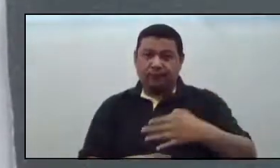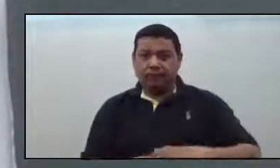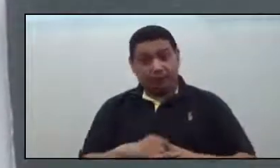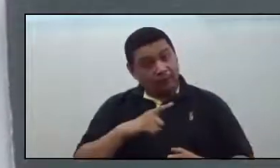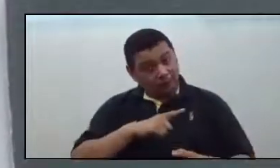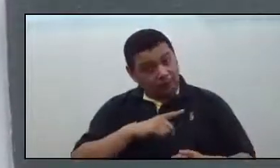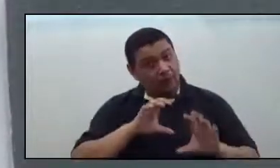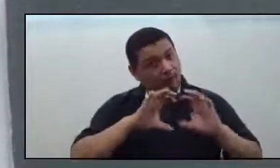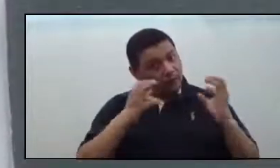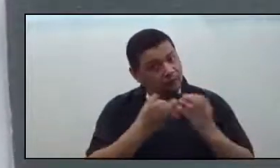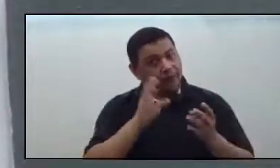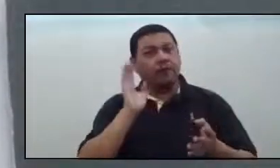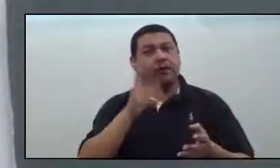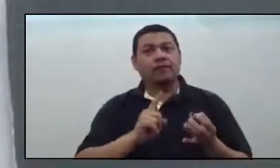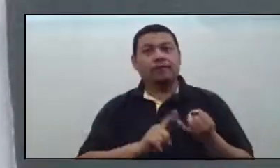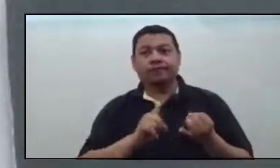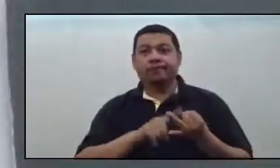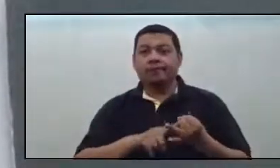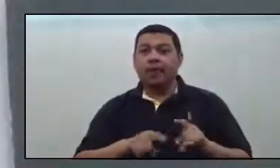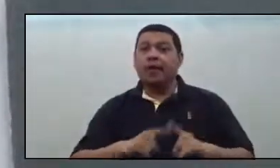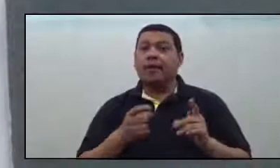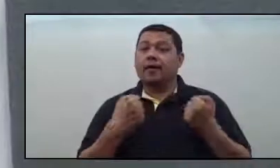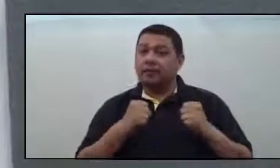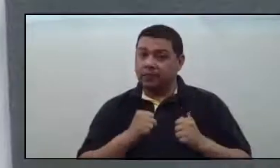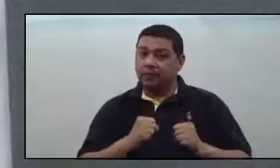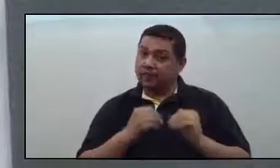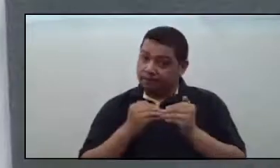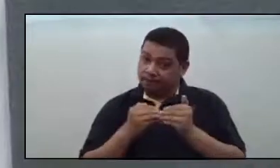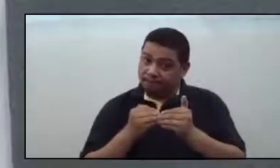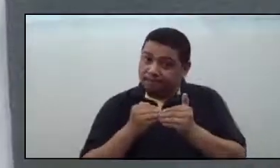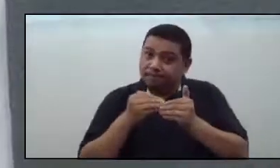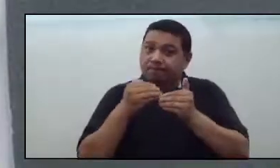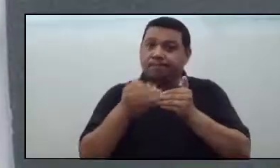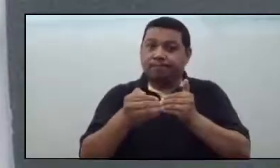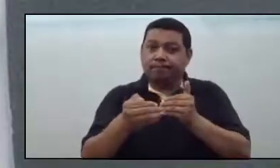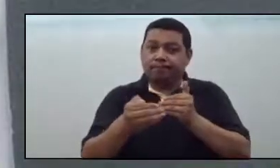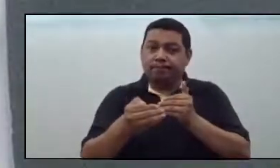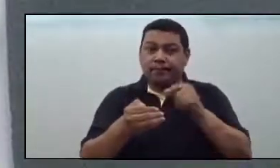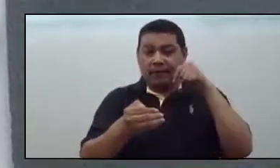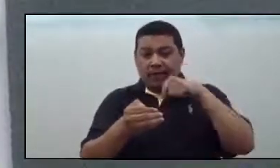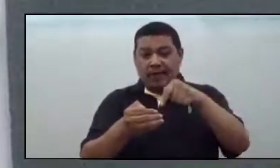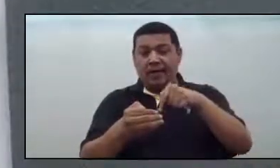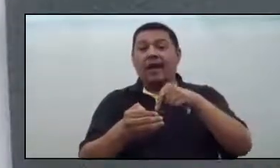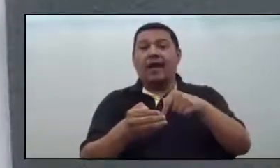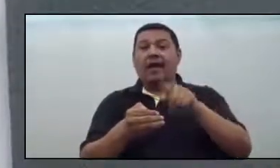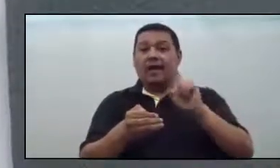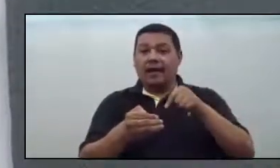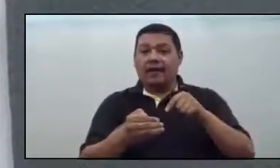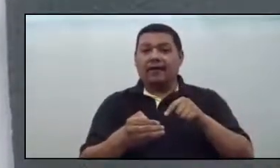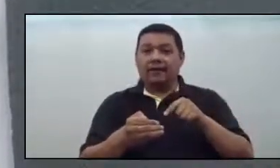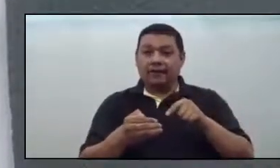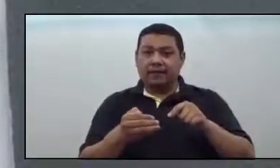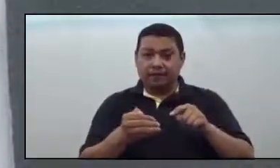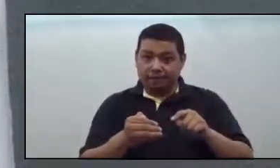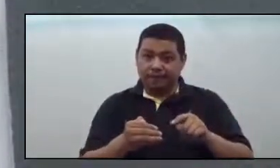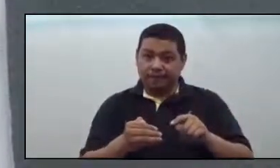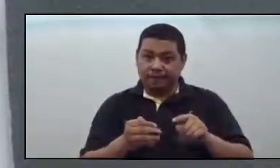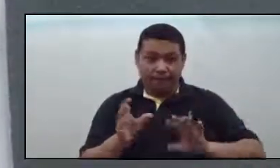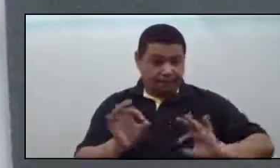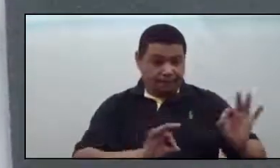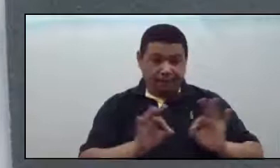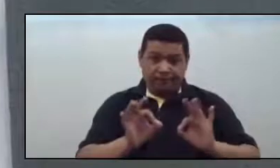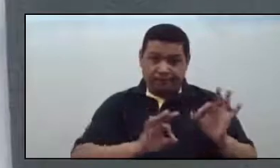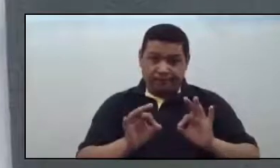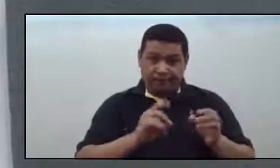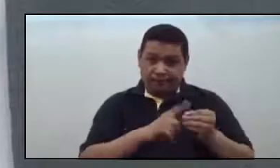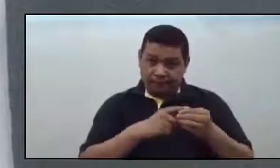conselho, mas necessitamos avançar. E o avanço é o Plano Municipal de Turismo, onde vai